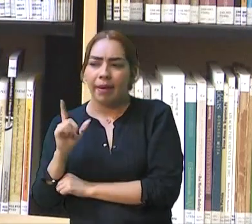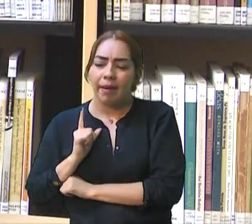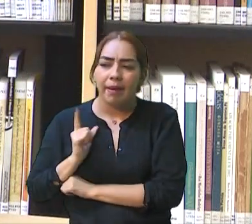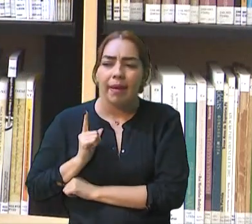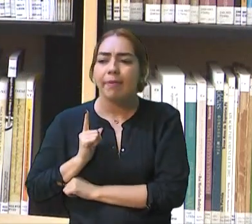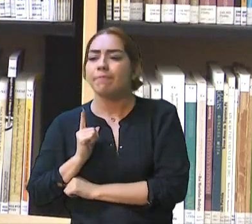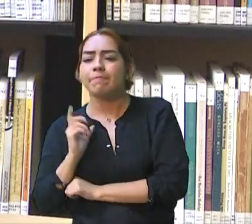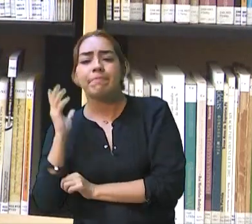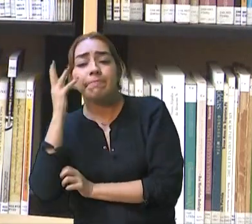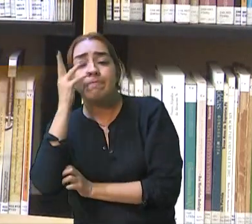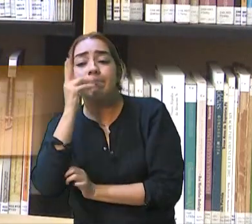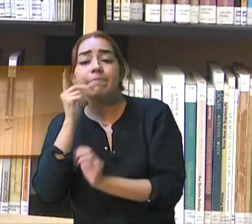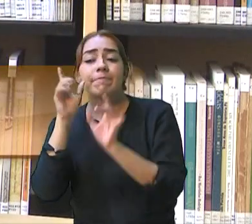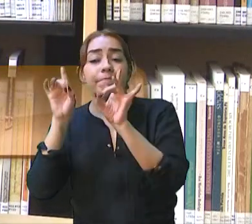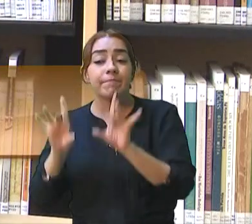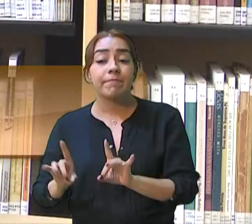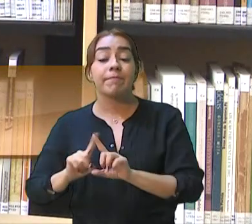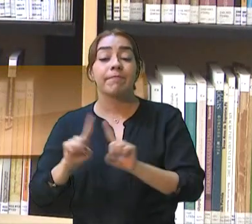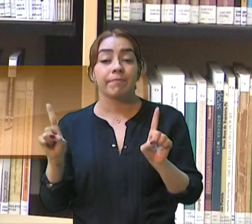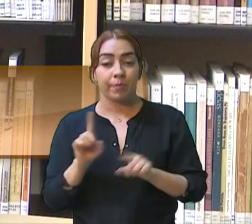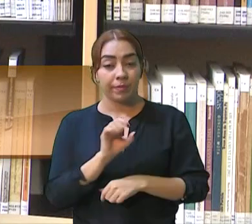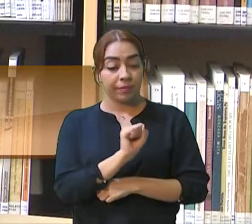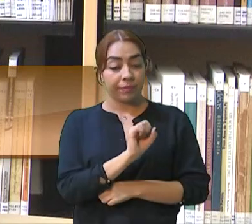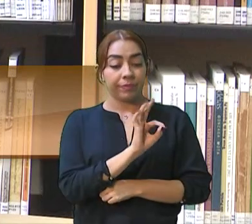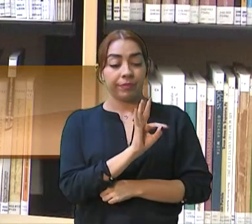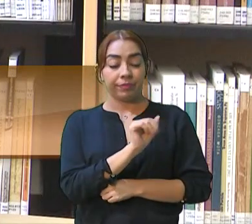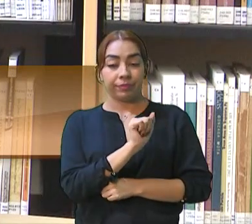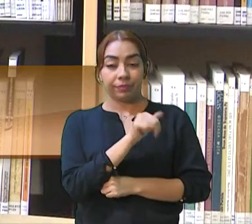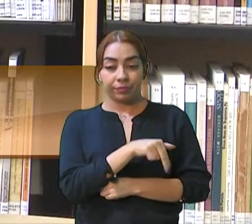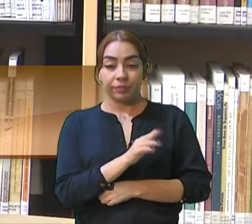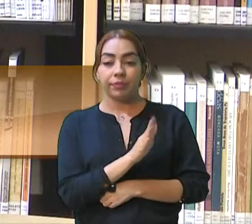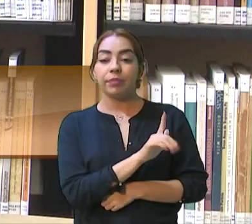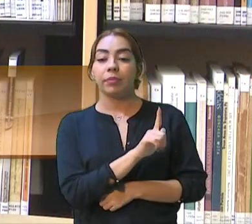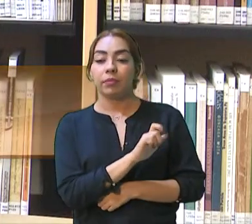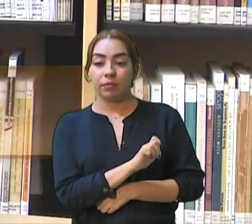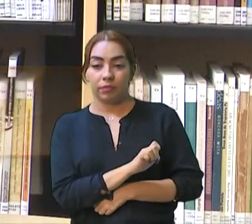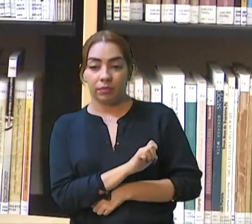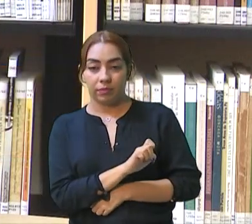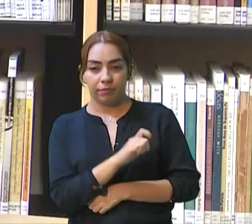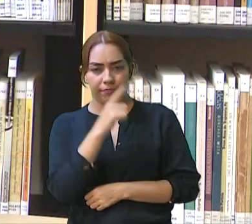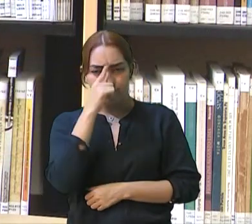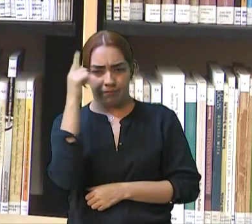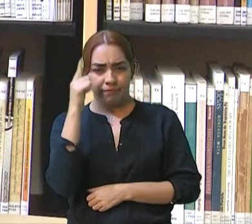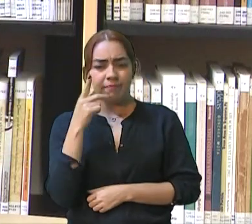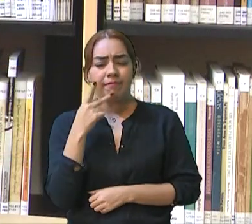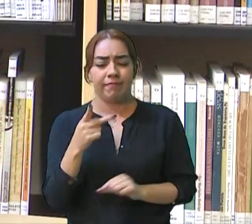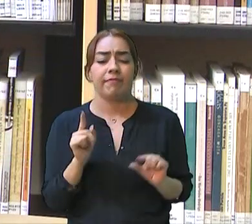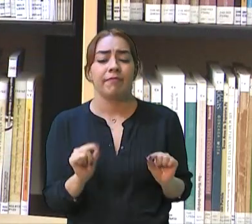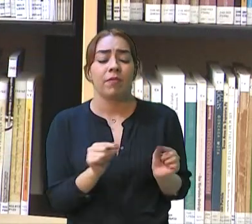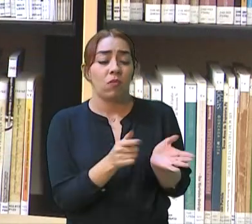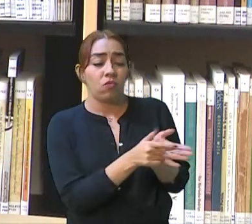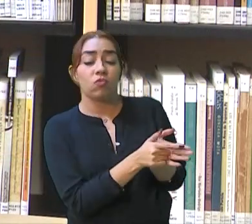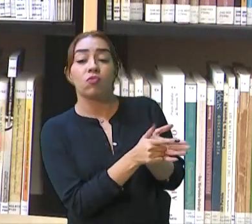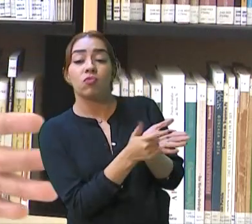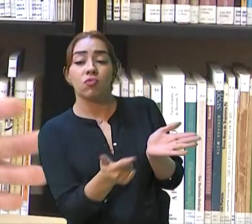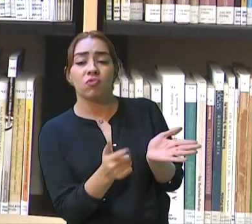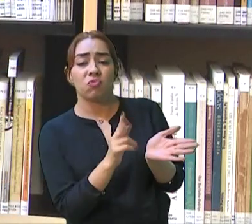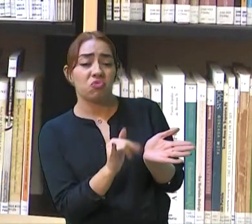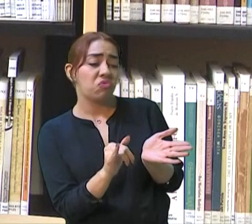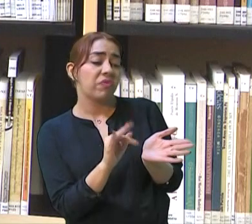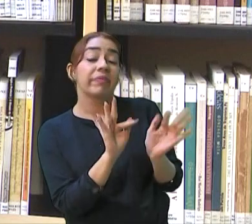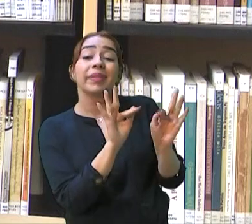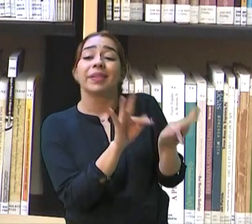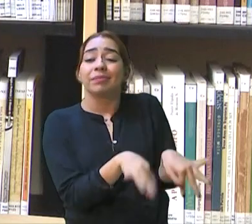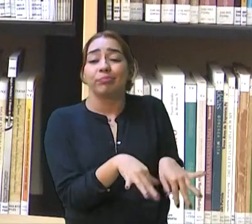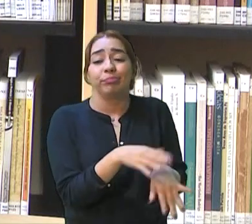Lee astutamente fez uma coisa: Marte, essa revista tá para acabar. O Amazing Fantasy, tá para